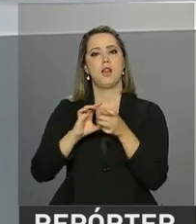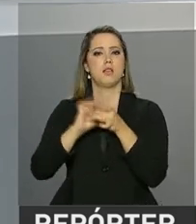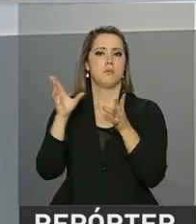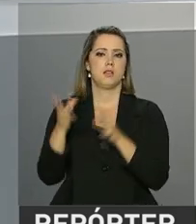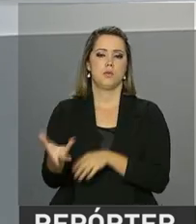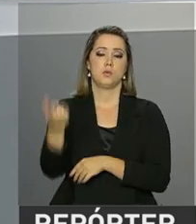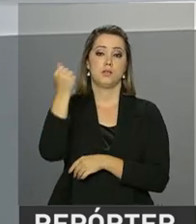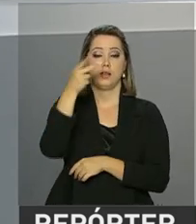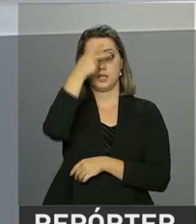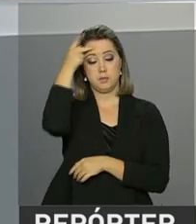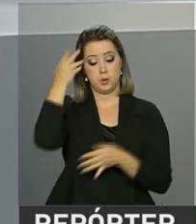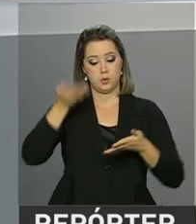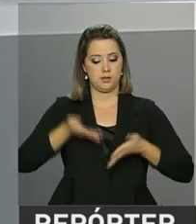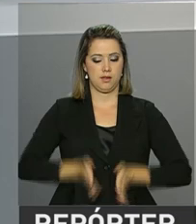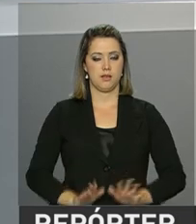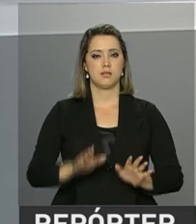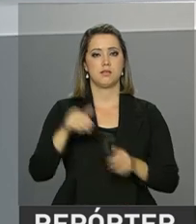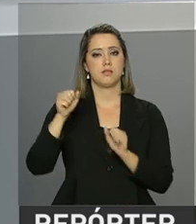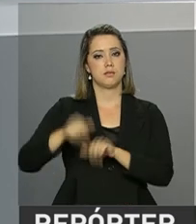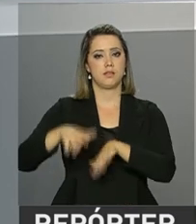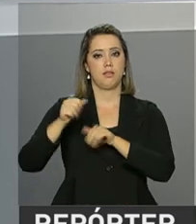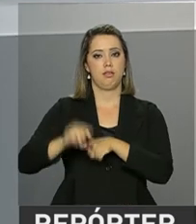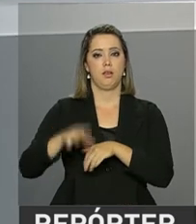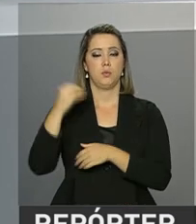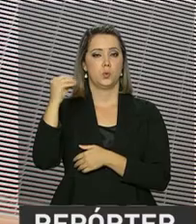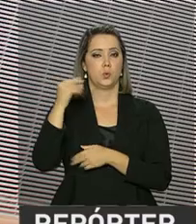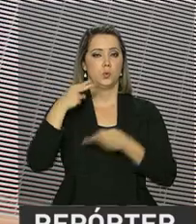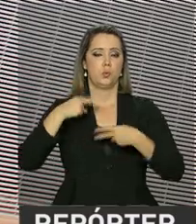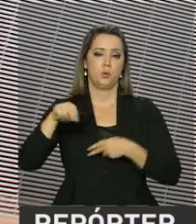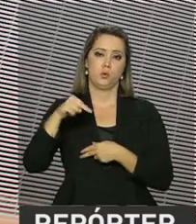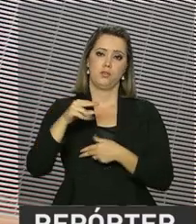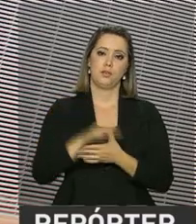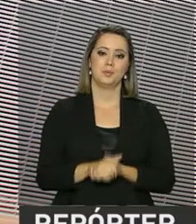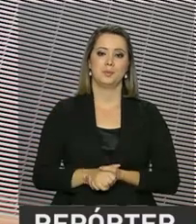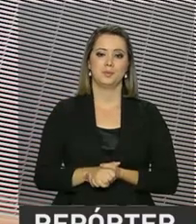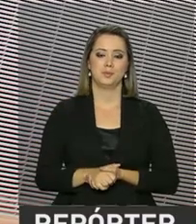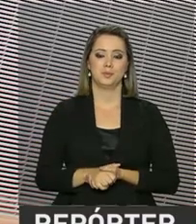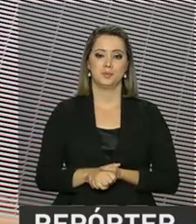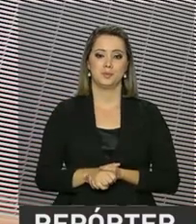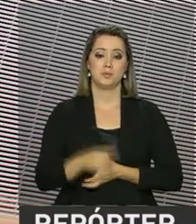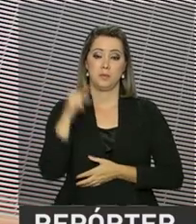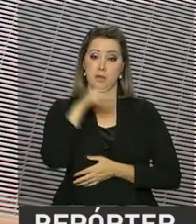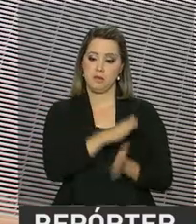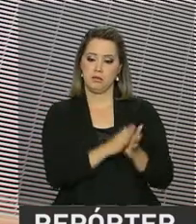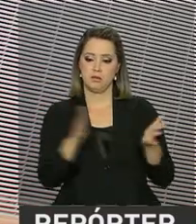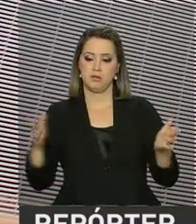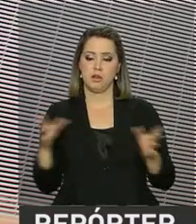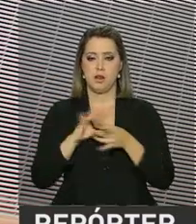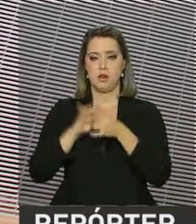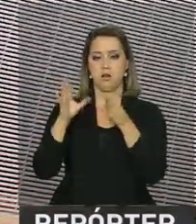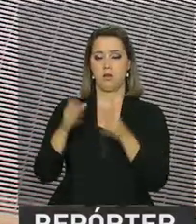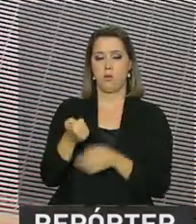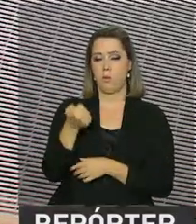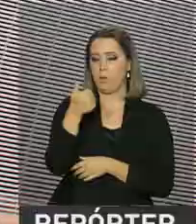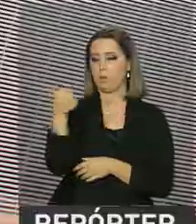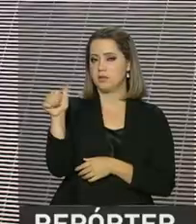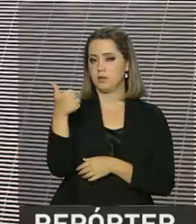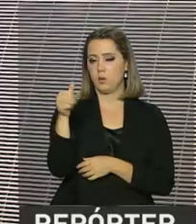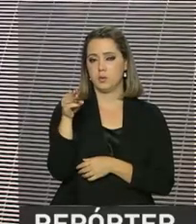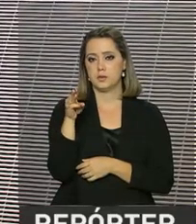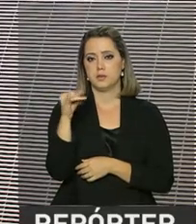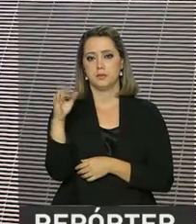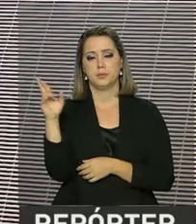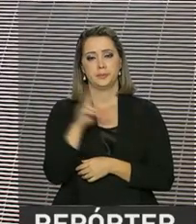para os nascidos em setembro outubro e novembro nesta fase vão ser liberados quase 11